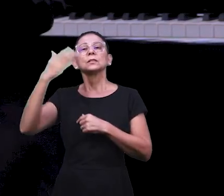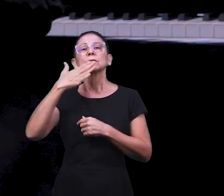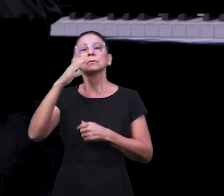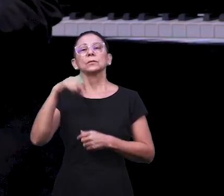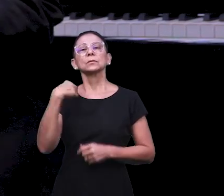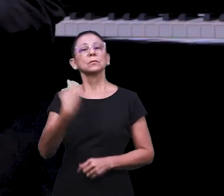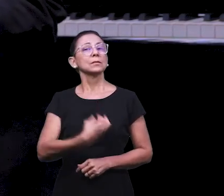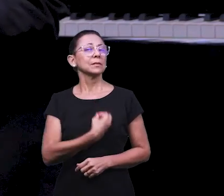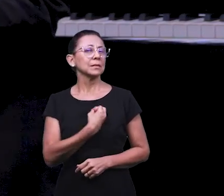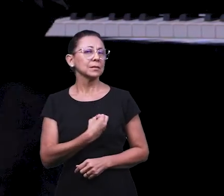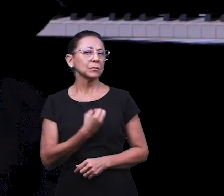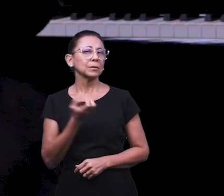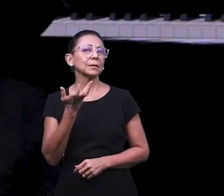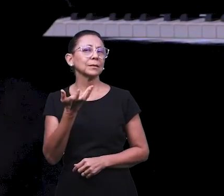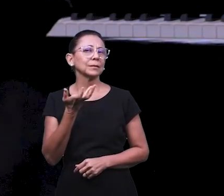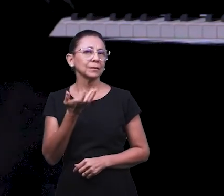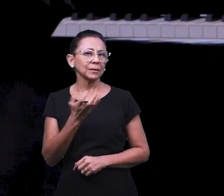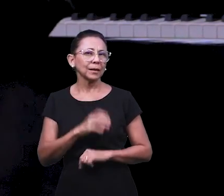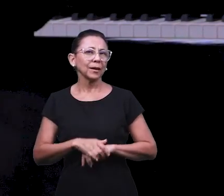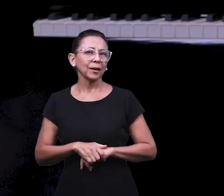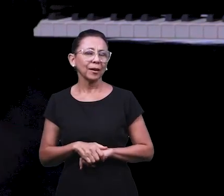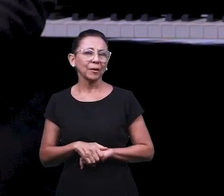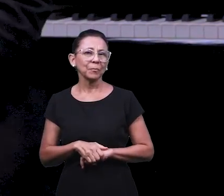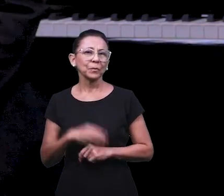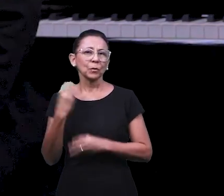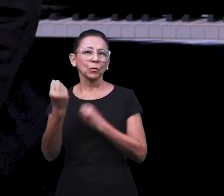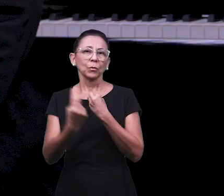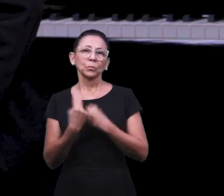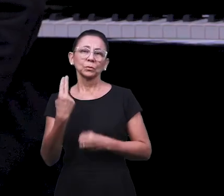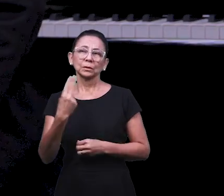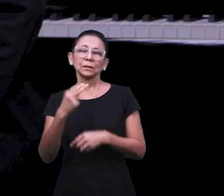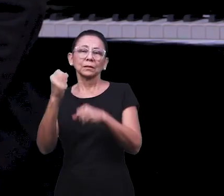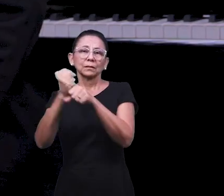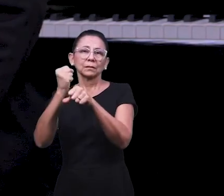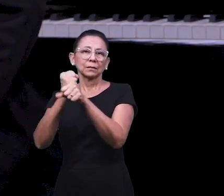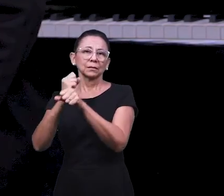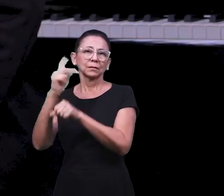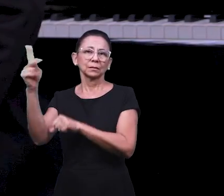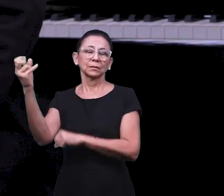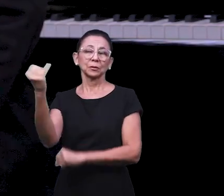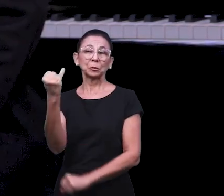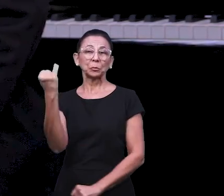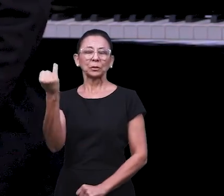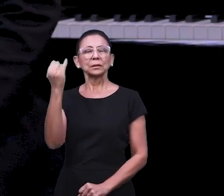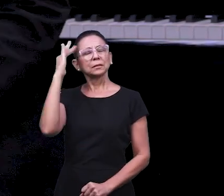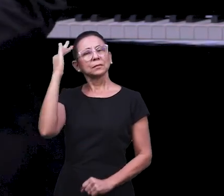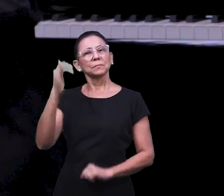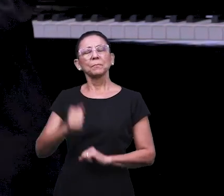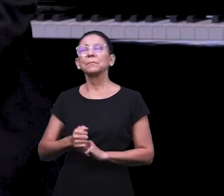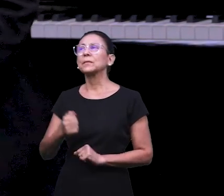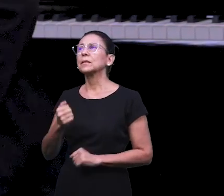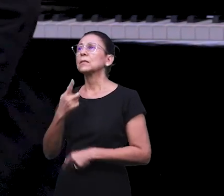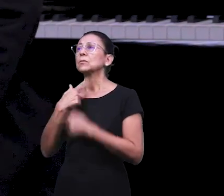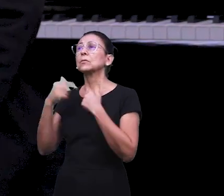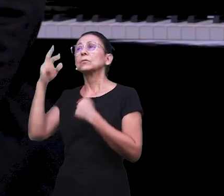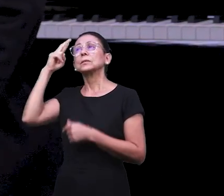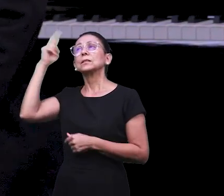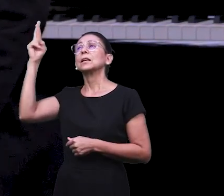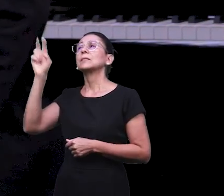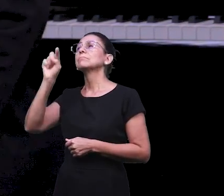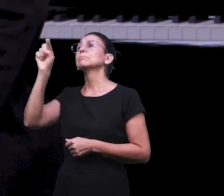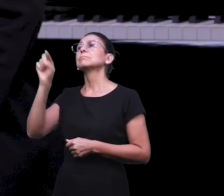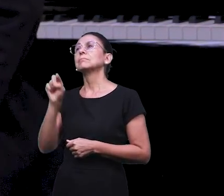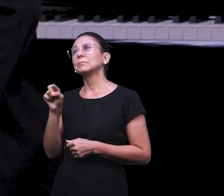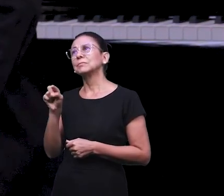que Deus quer fazer em relação a isso, a ser usados na obra. O mais importante é entender, Senhor, qual é a tua vontade? O